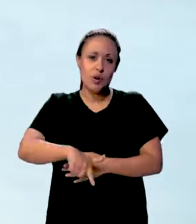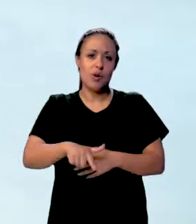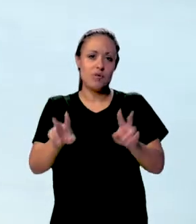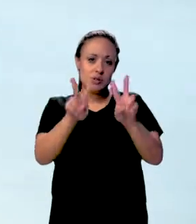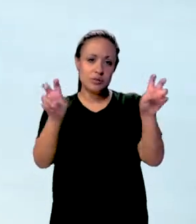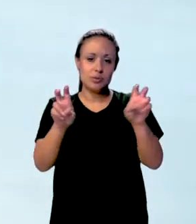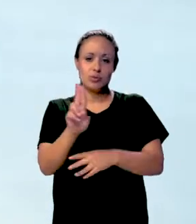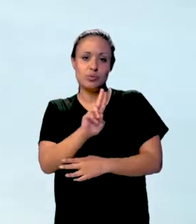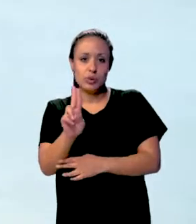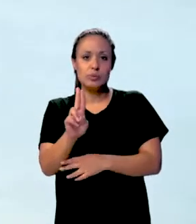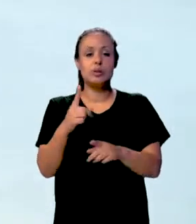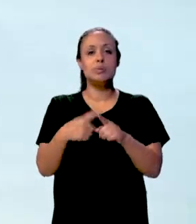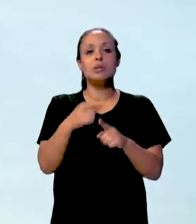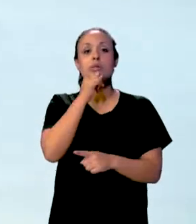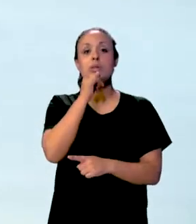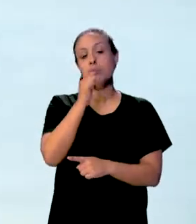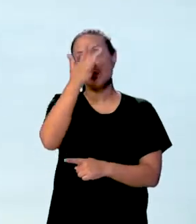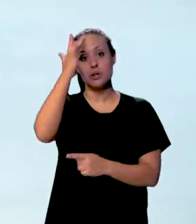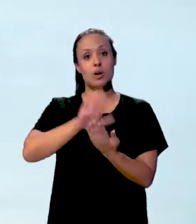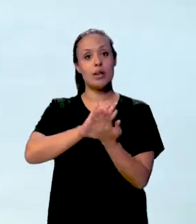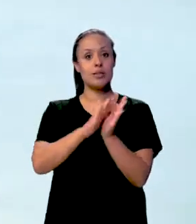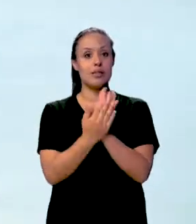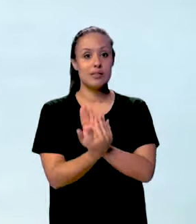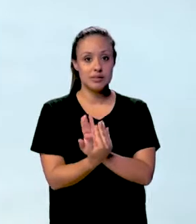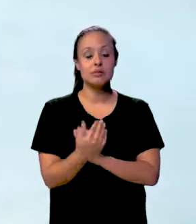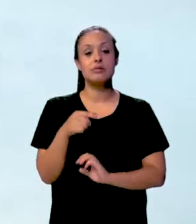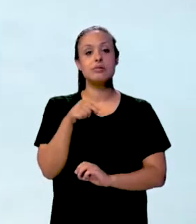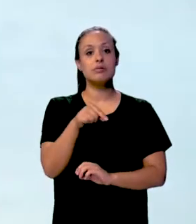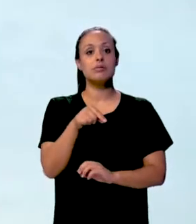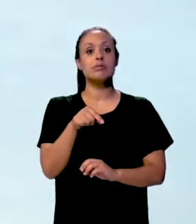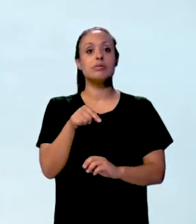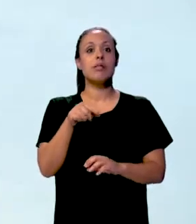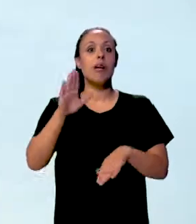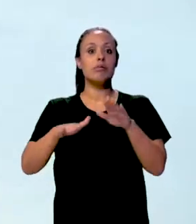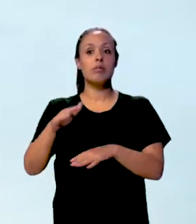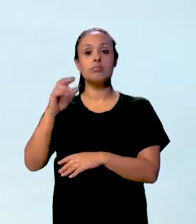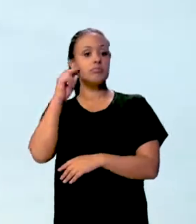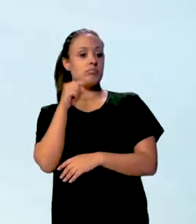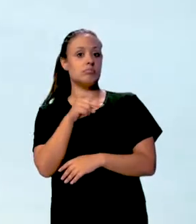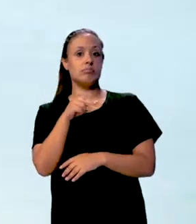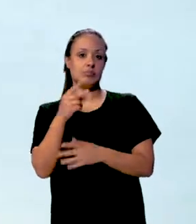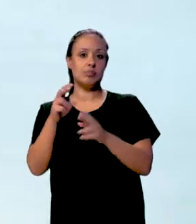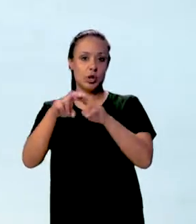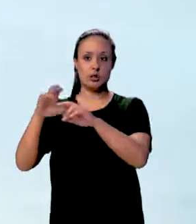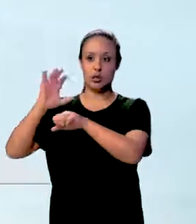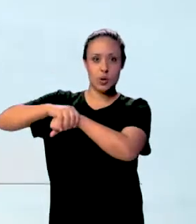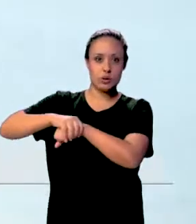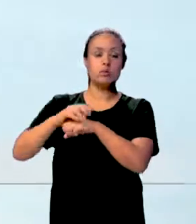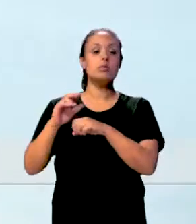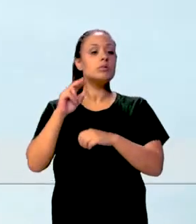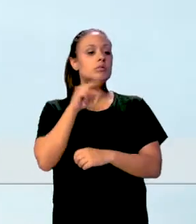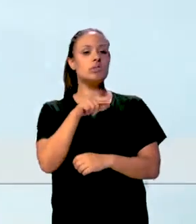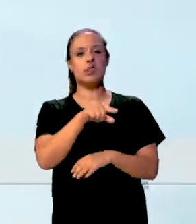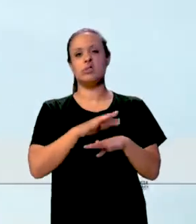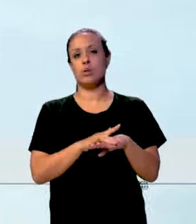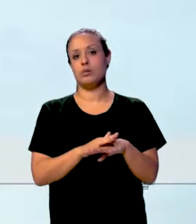atualmente a população trans como pessoas doentes, né? E isso tem a ver com a colonização também, tem a ver um certo